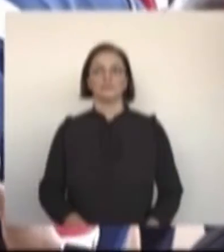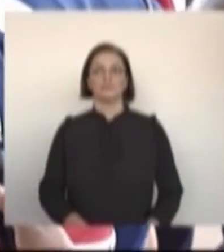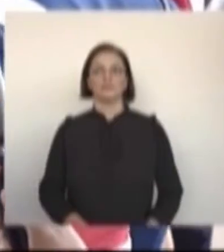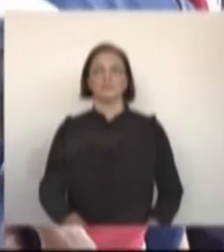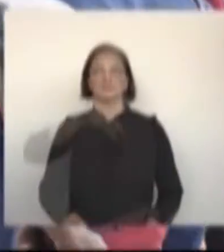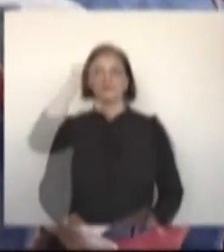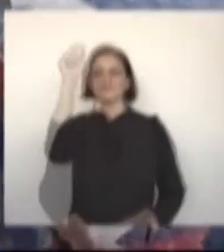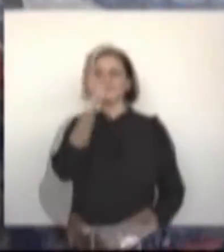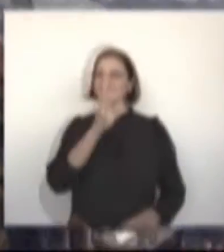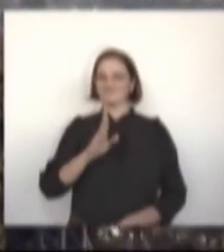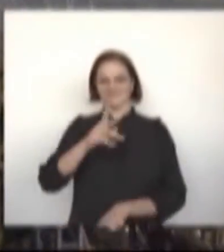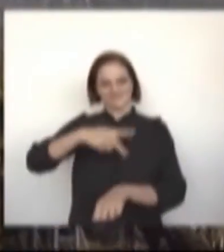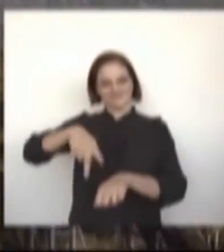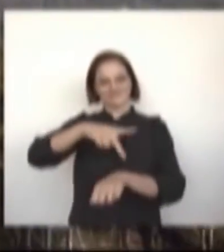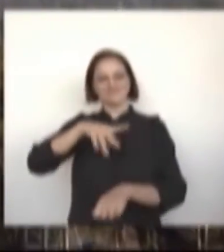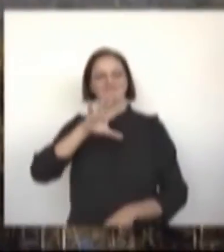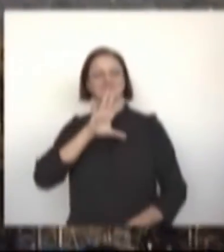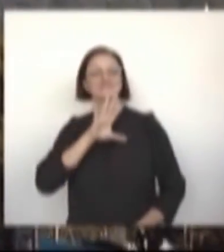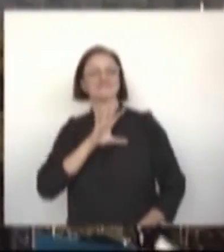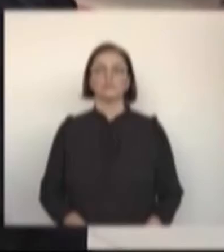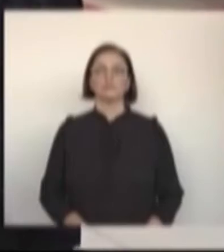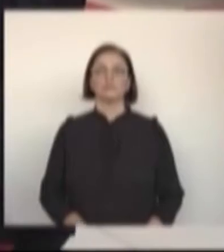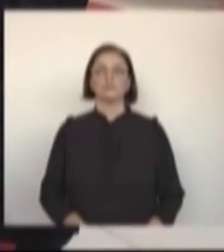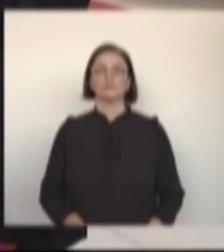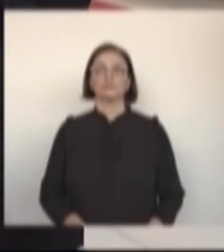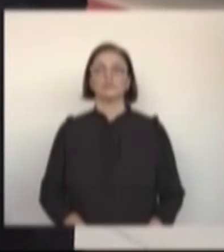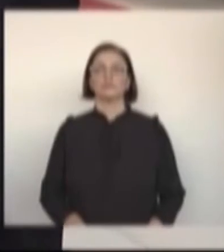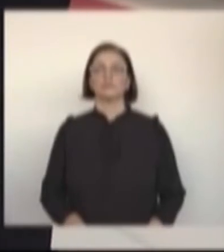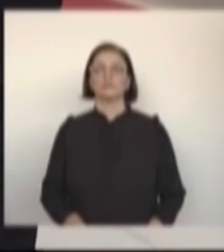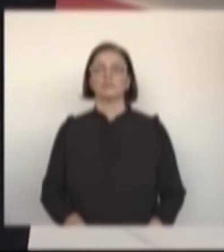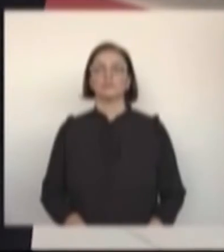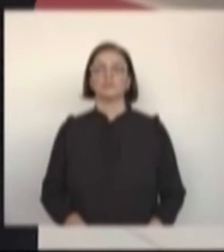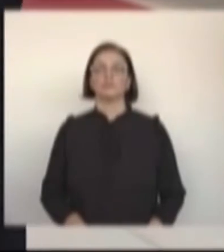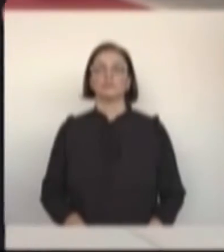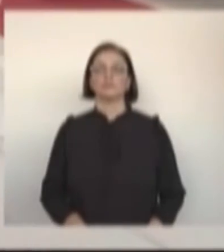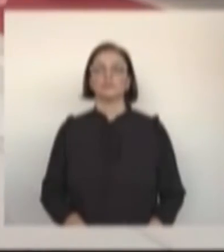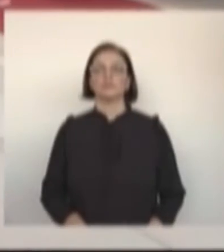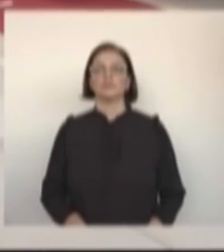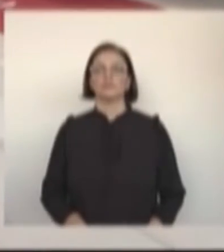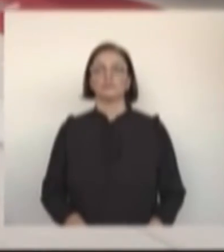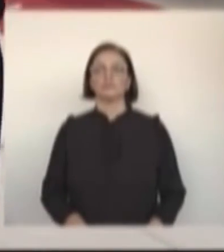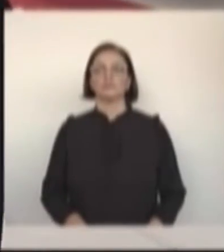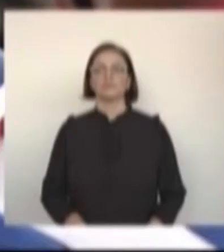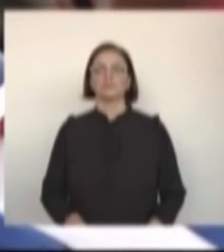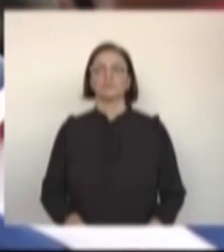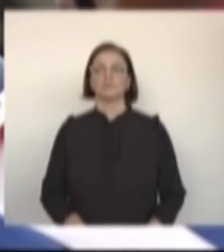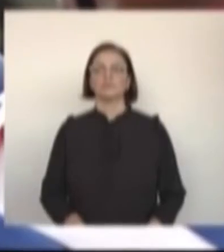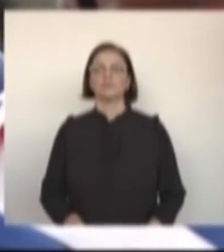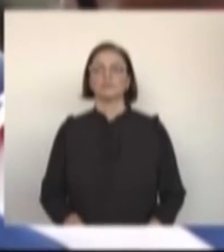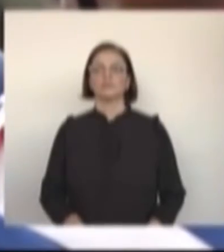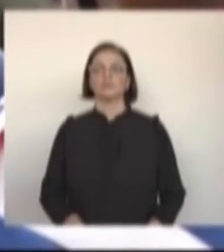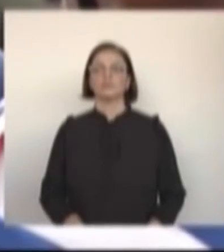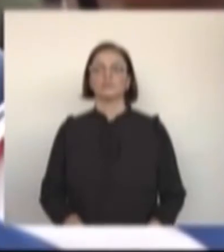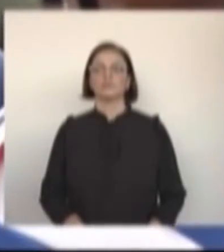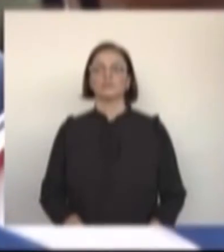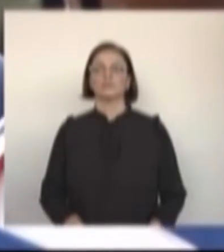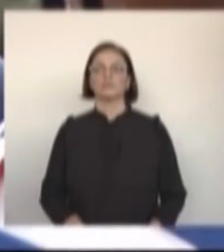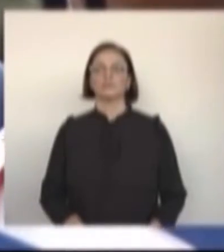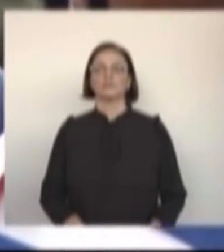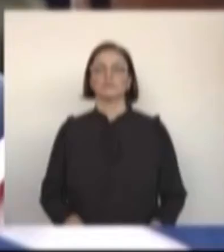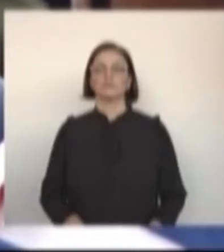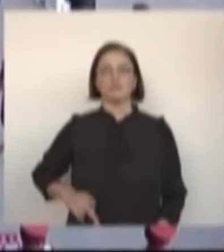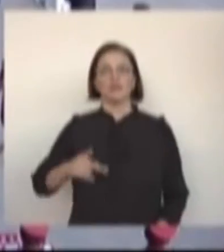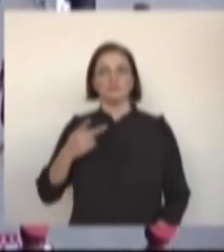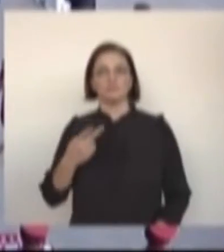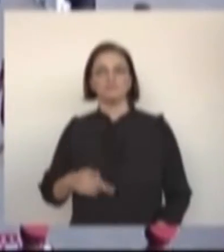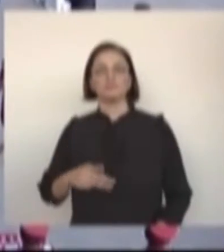Dias Toffoli, o vice-presidente da República, Hamilton Mourão, e ministros de Estado receberam a comenda Gran Cruz. Foram